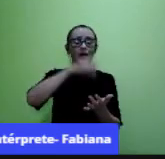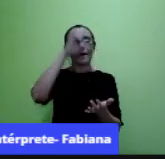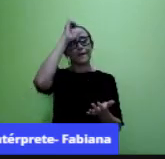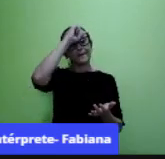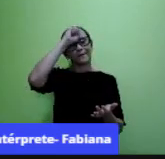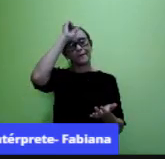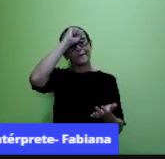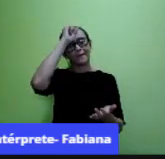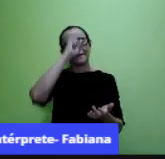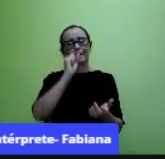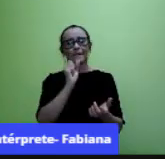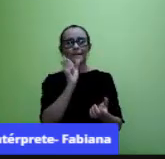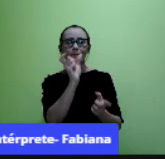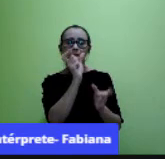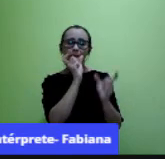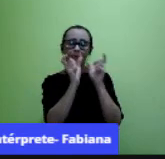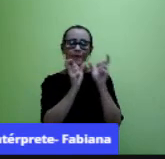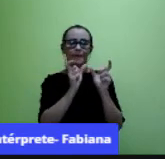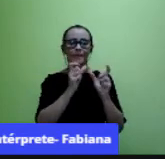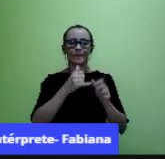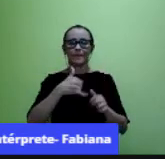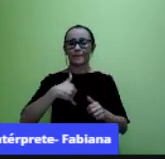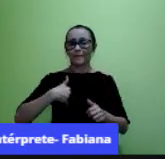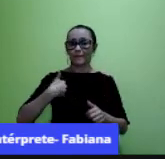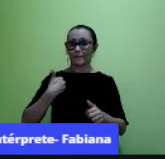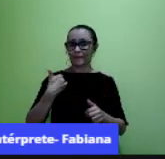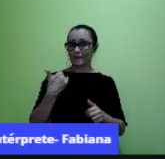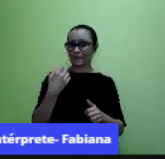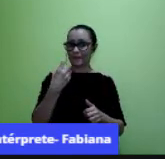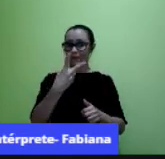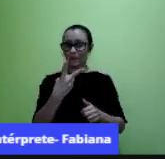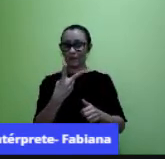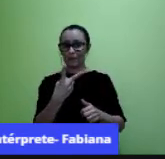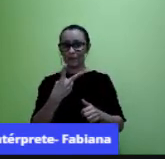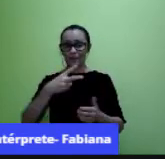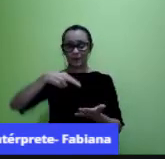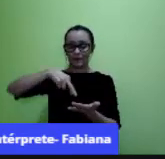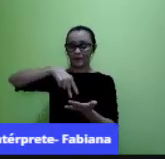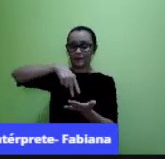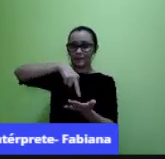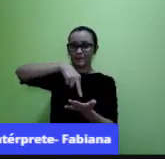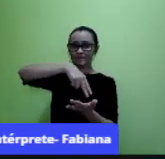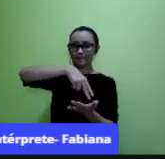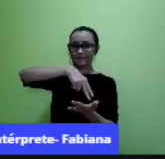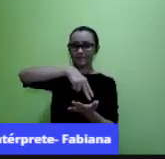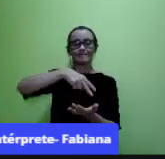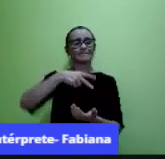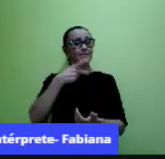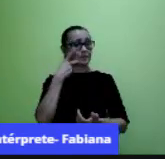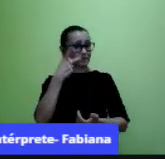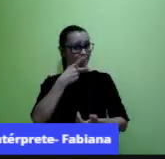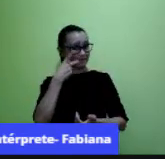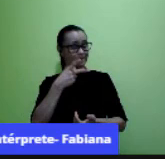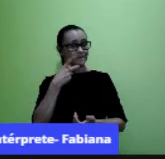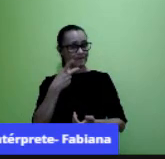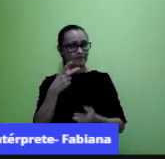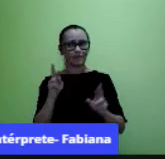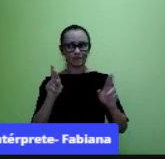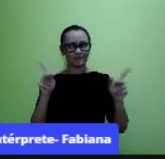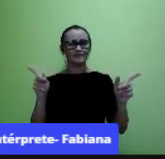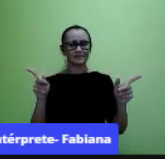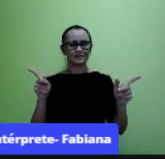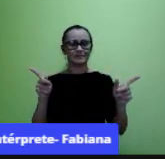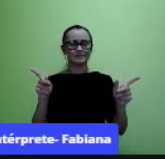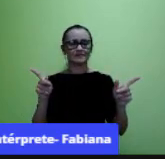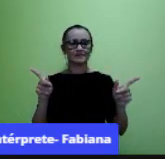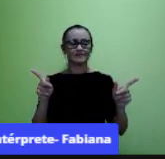aprendendo as primeiras palavras. A criança de 2 anos, ela já anda, ela já fala. Olha a diferença em 1 ano. A gente não vai